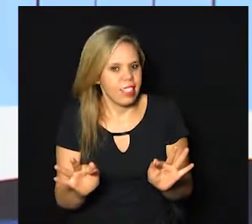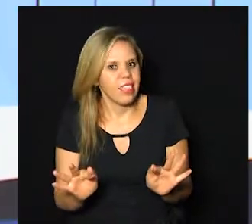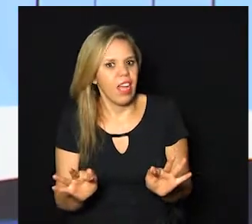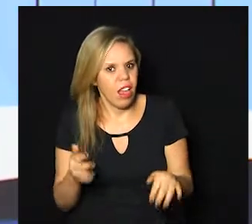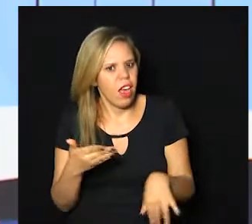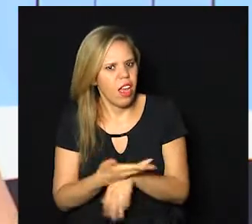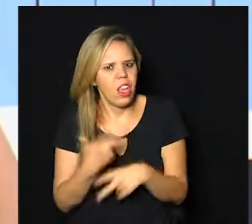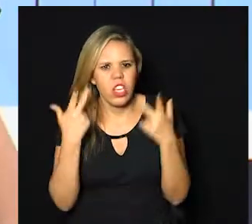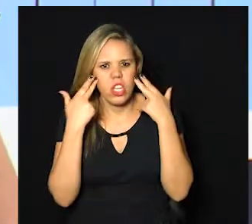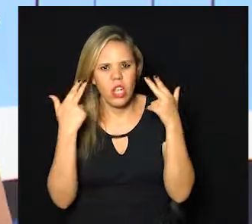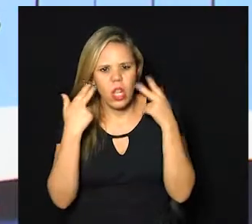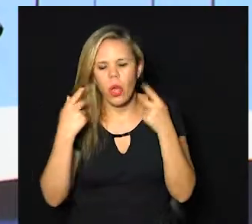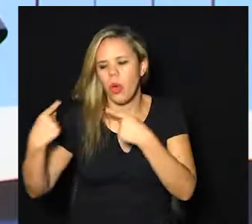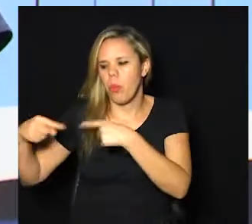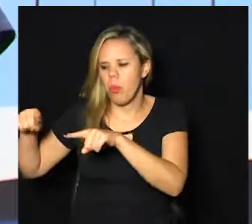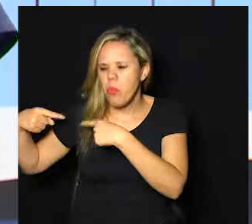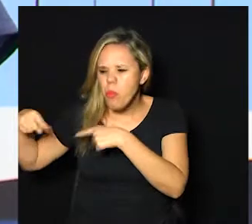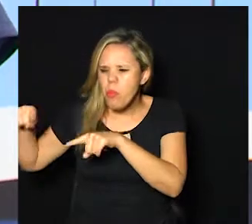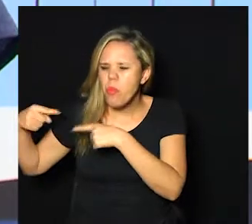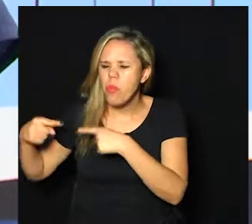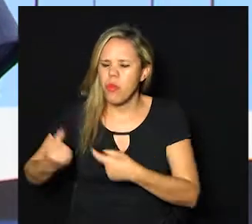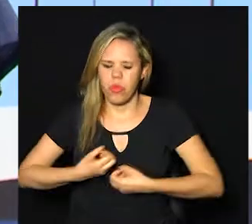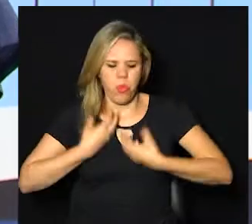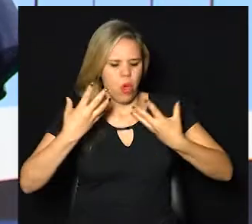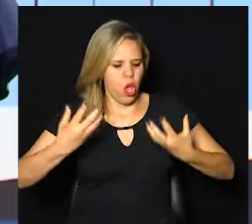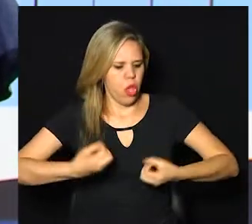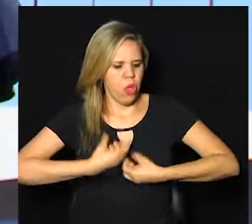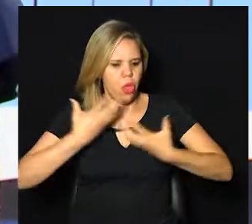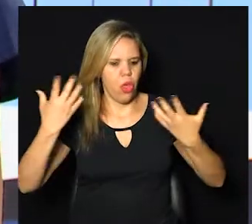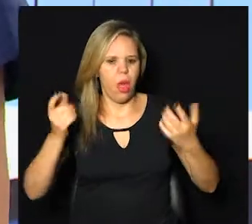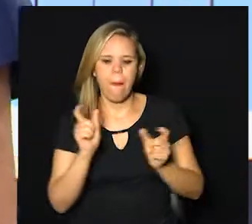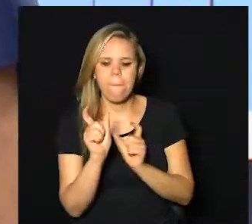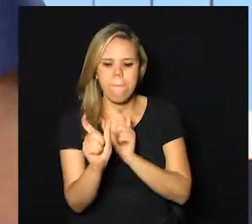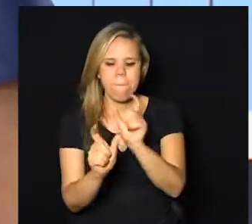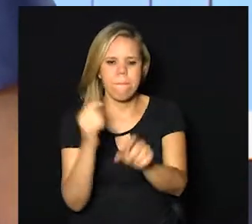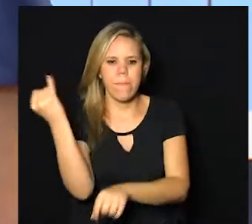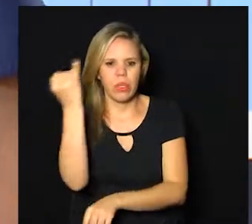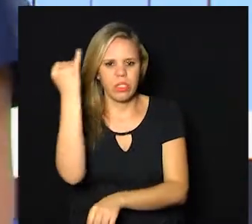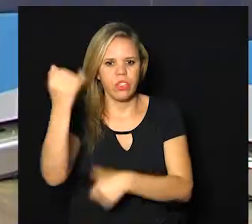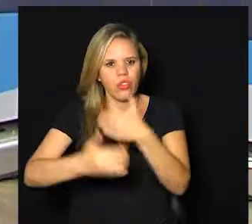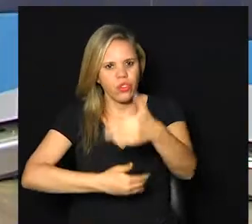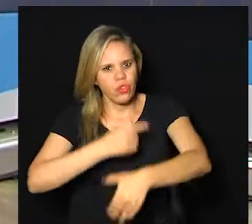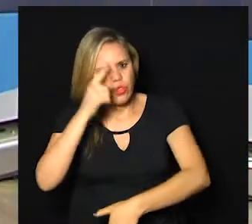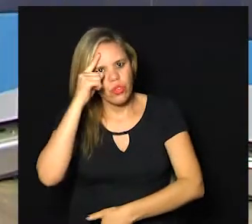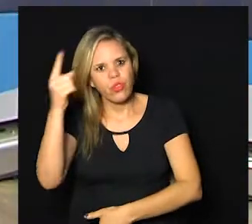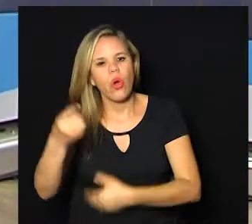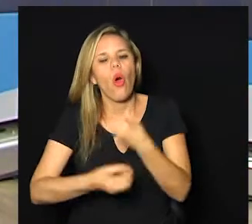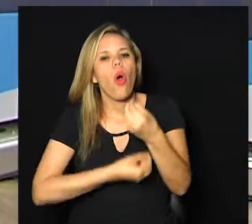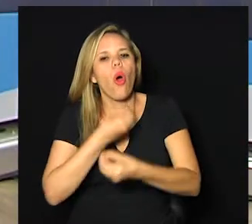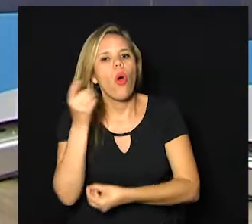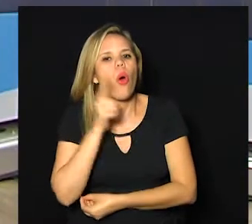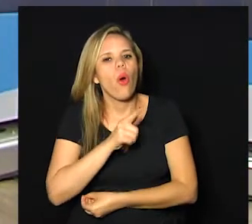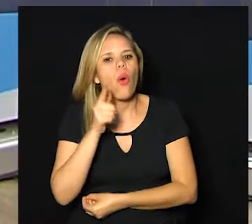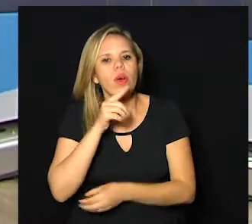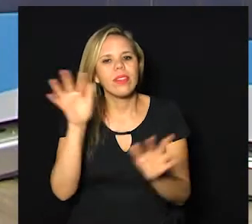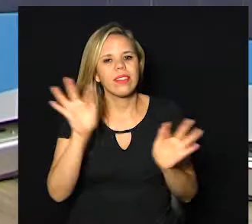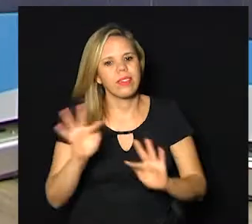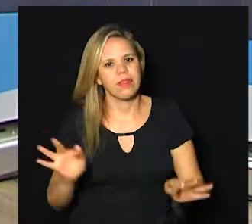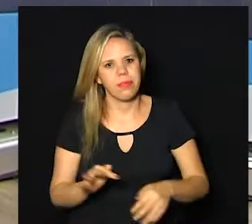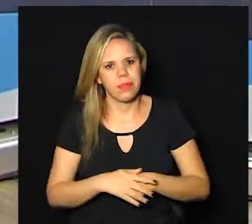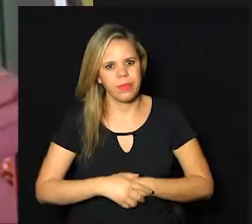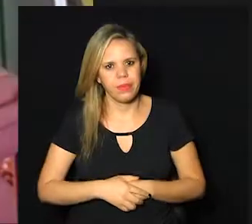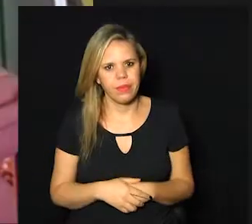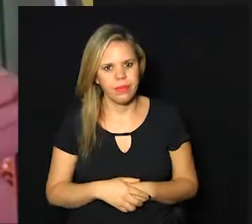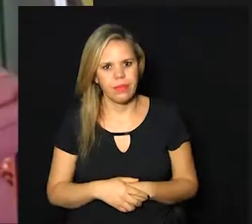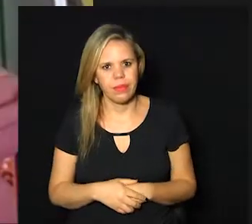parte de música, de poesia, né? Uma palavrinha bastante importante para o nosso dia a dia. Mas como é que a gente consegue ser feliz,